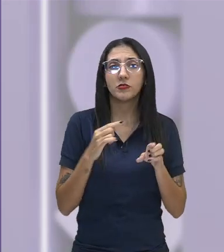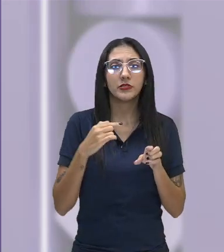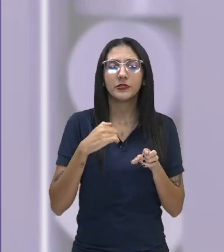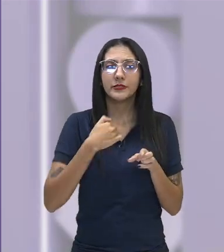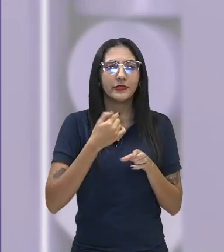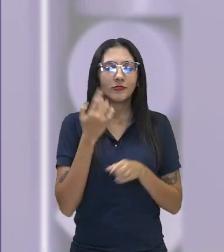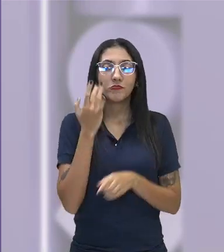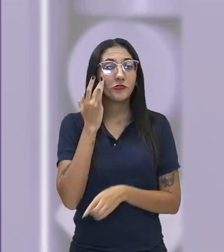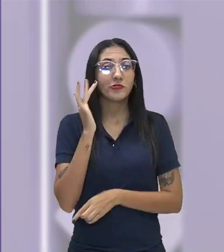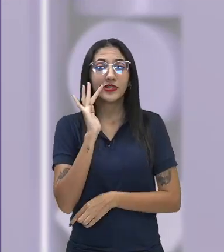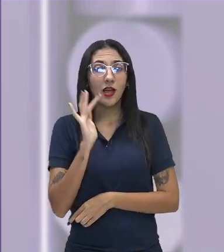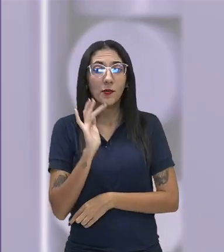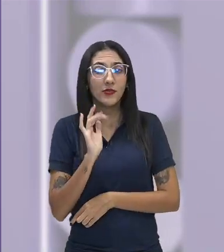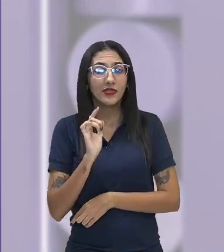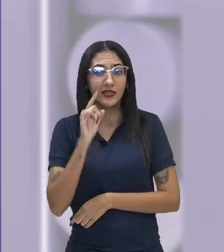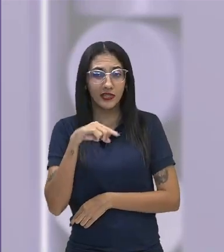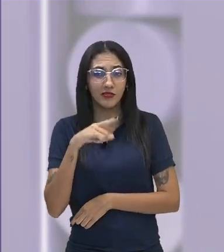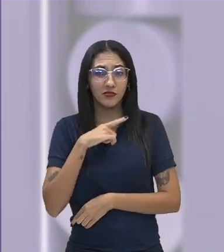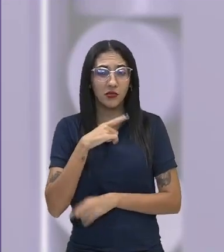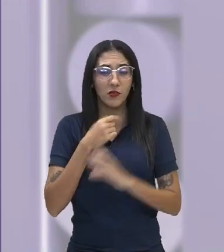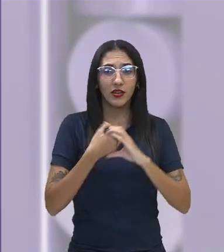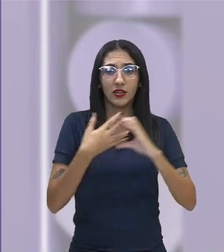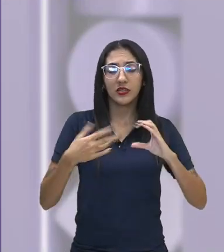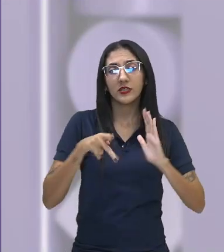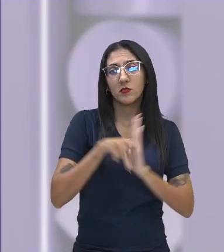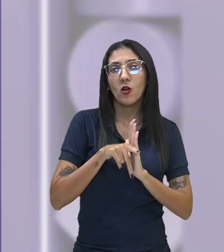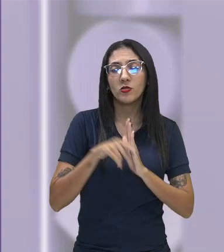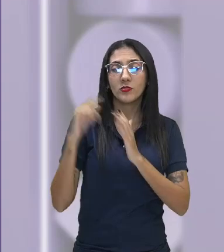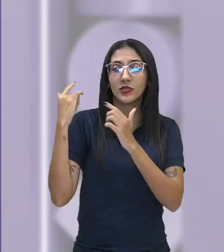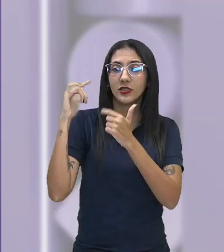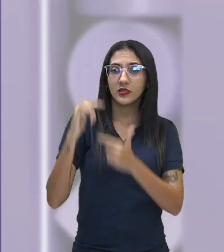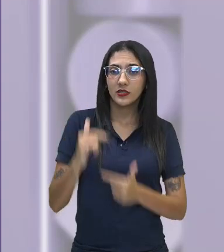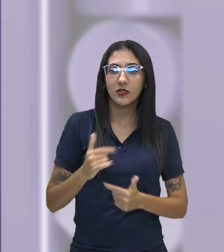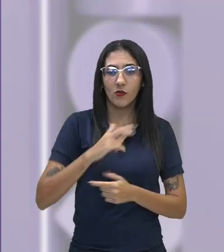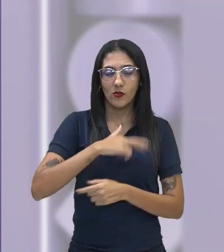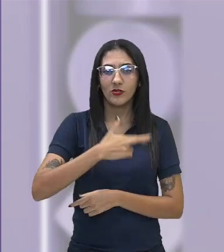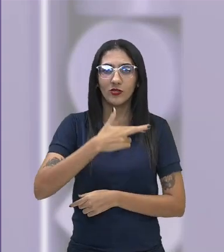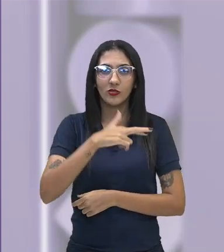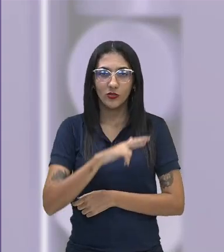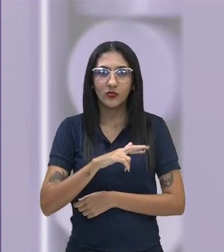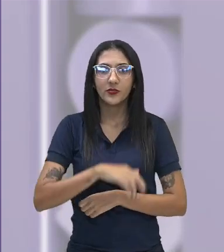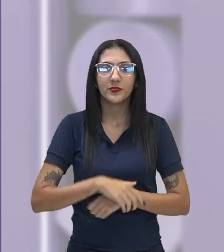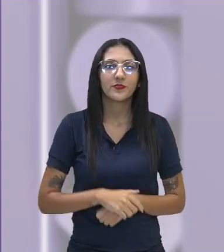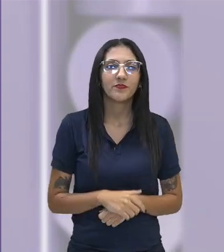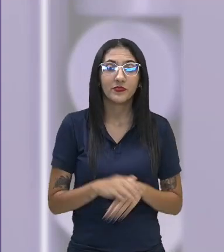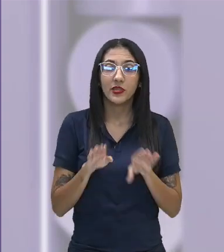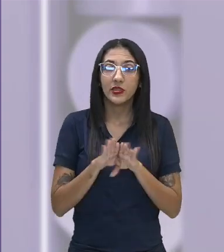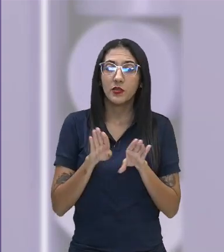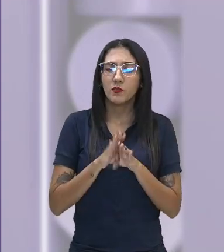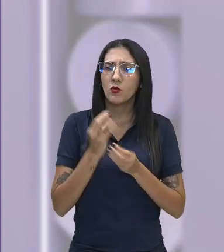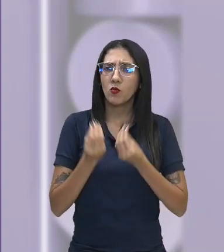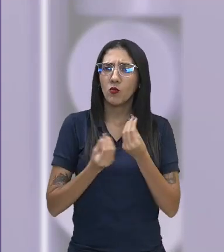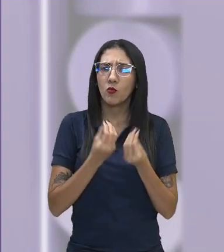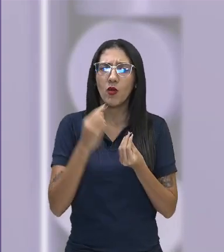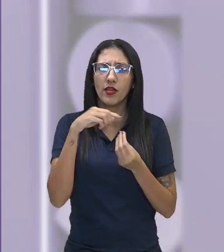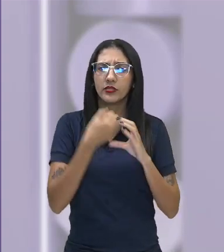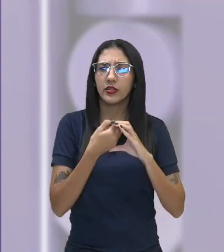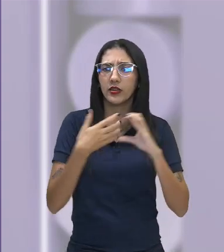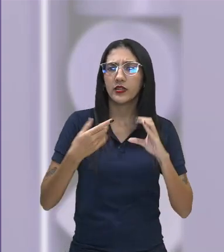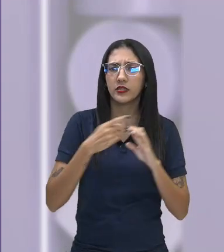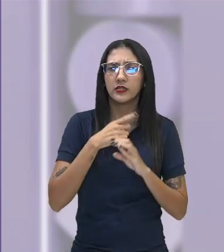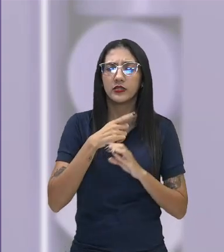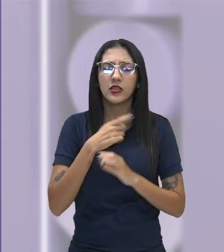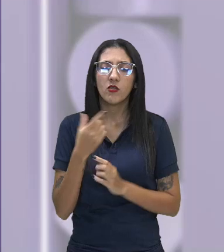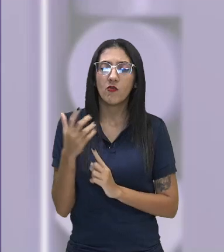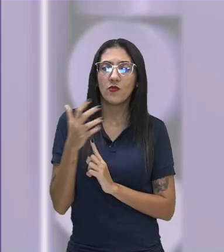que é um elemento religioso, de que pertence a uma tradição religiosa e como esses elementos